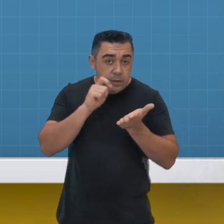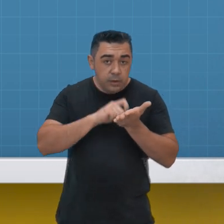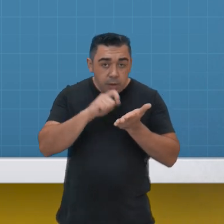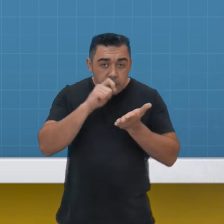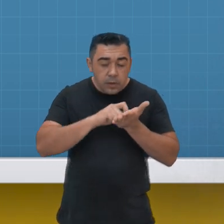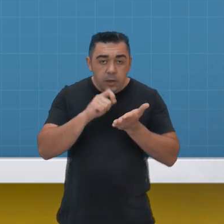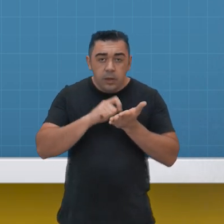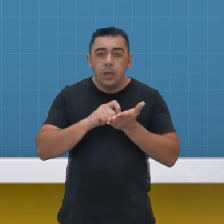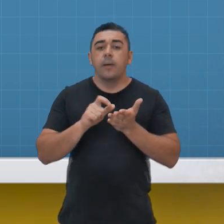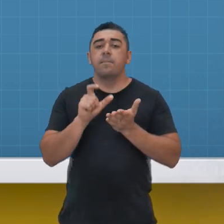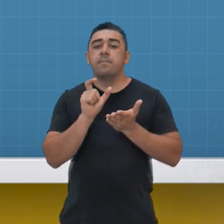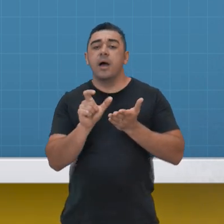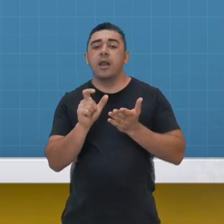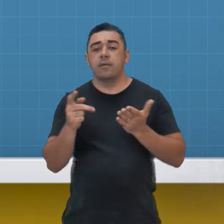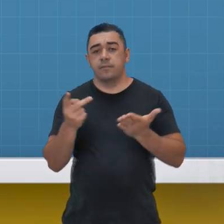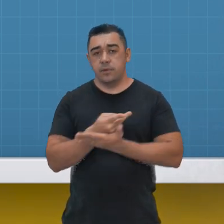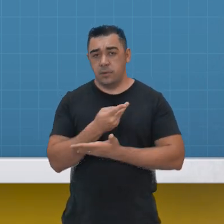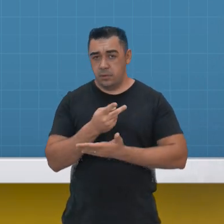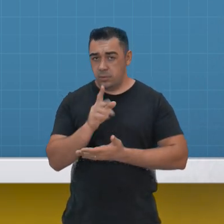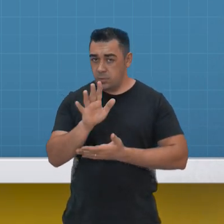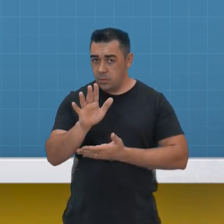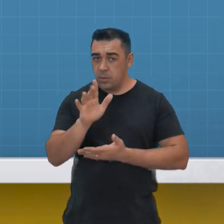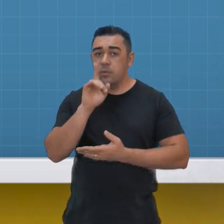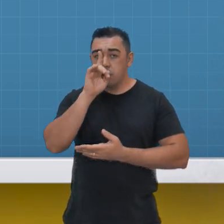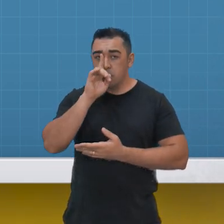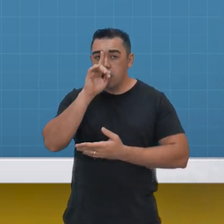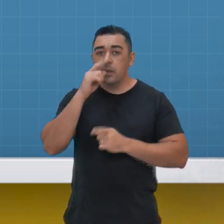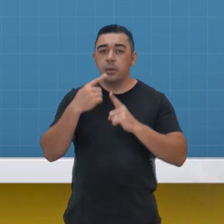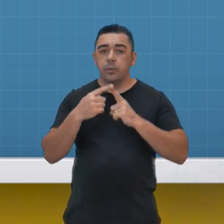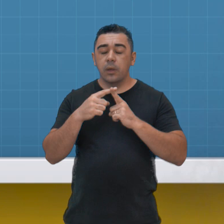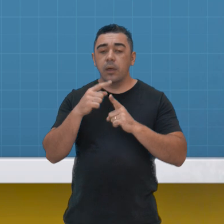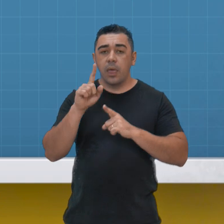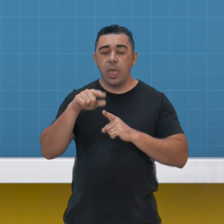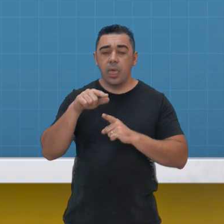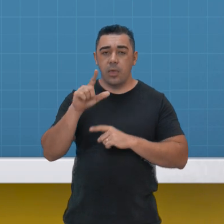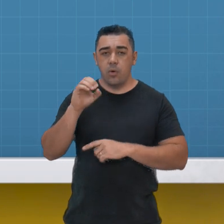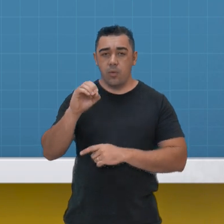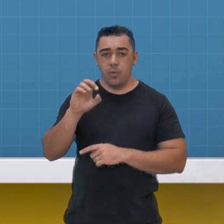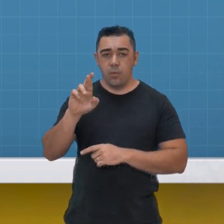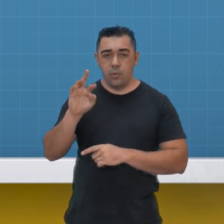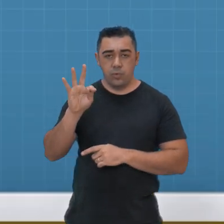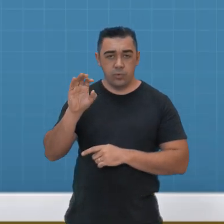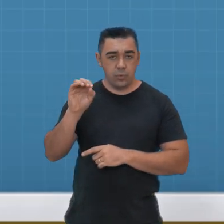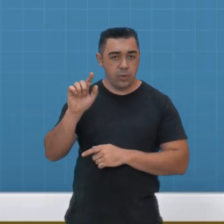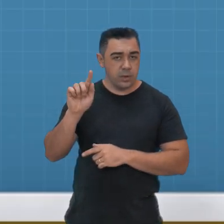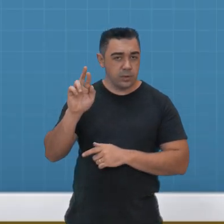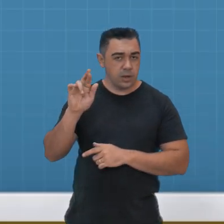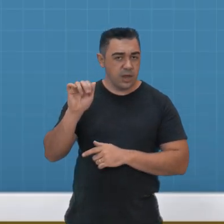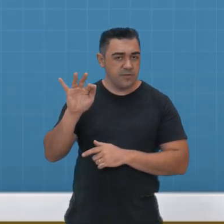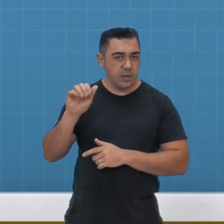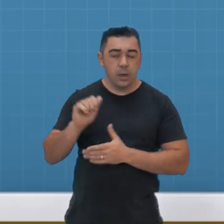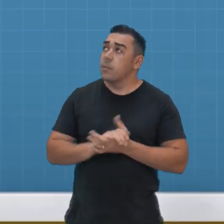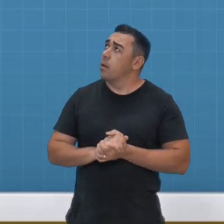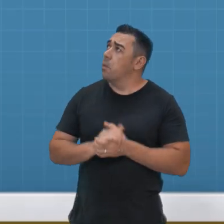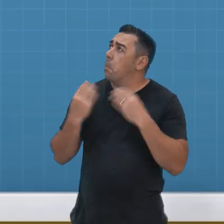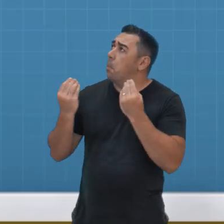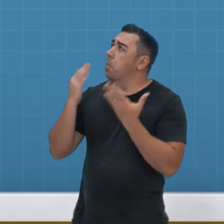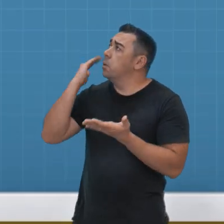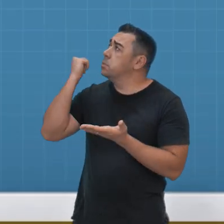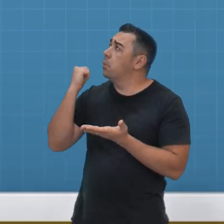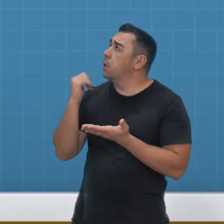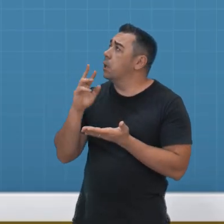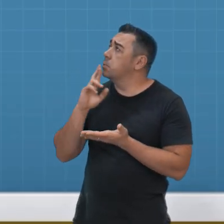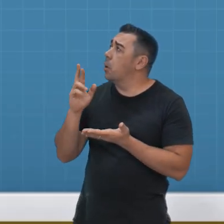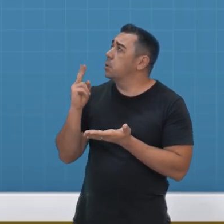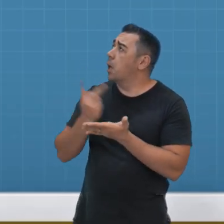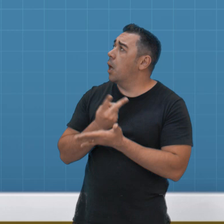você não colocou nenhuma palavrinha escrita errada aí, que é um problema de ortografia. Professora, mas como que eu vou saber se